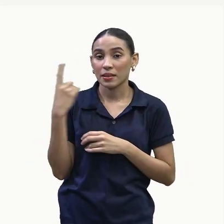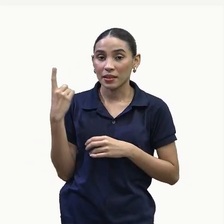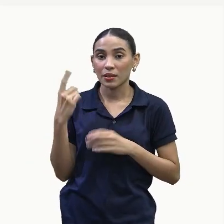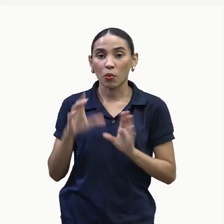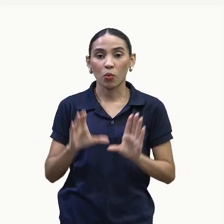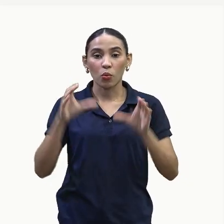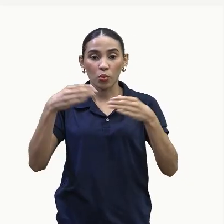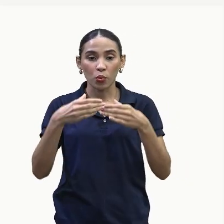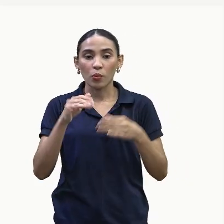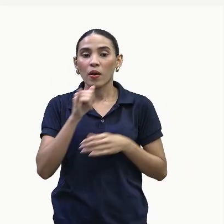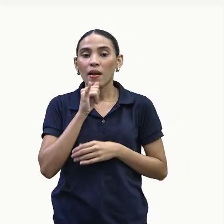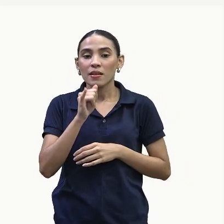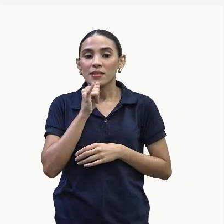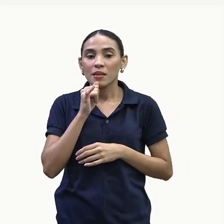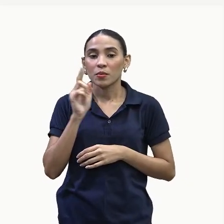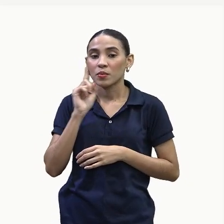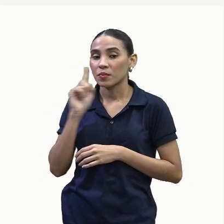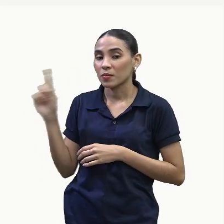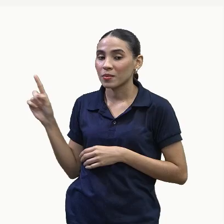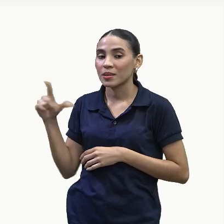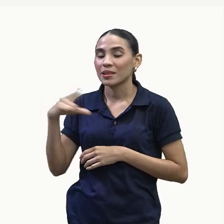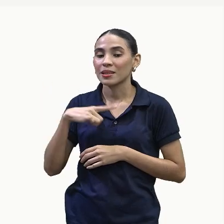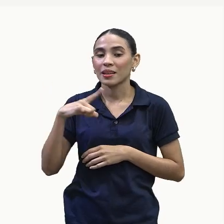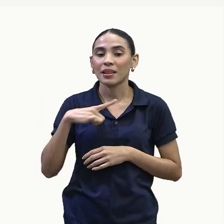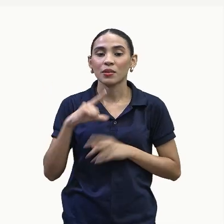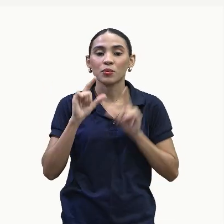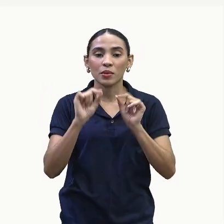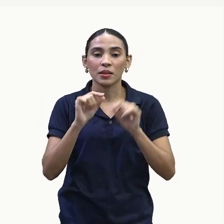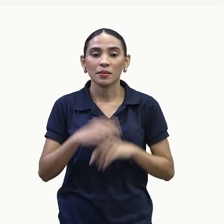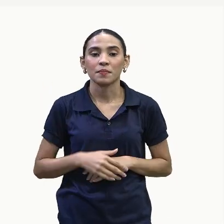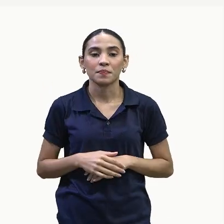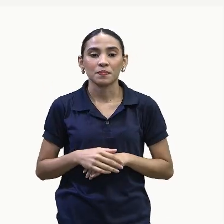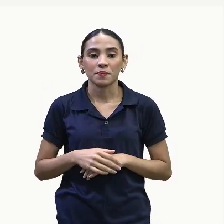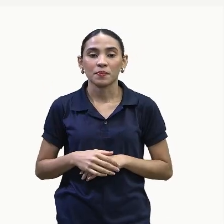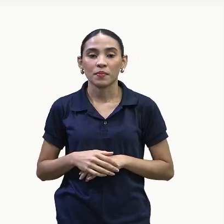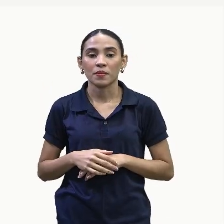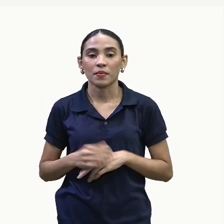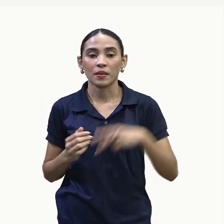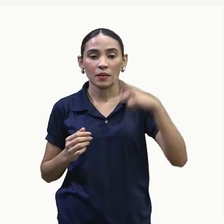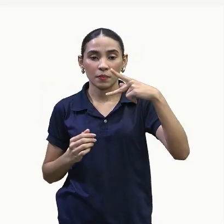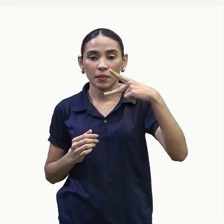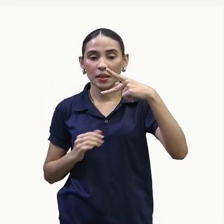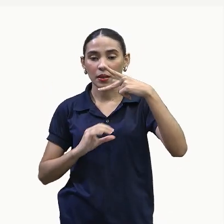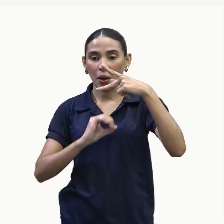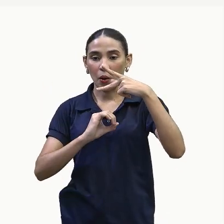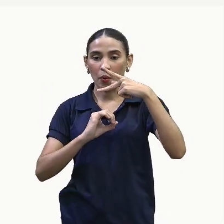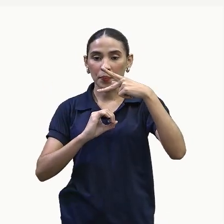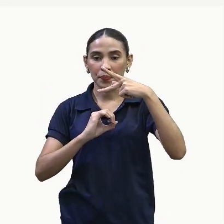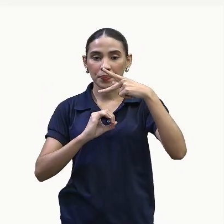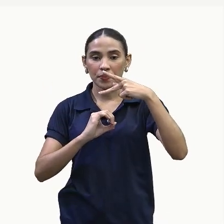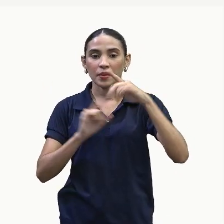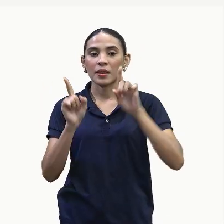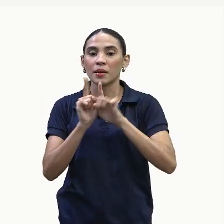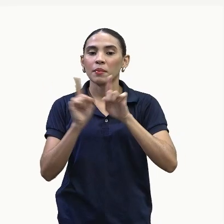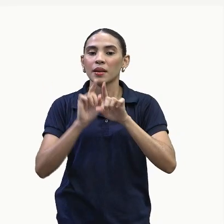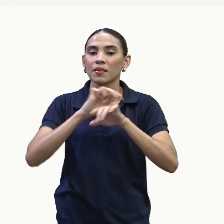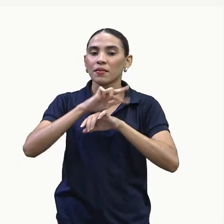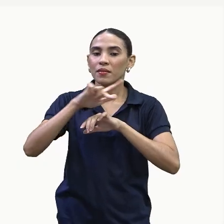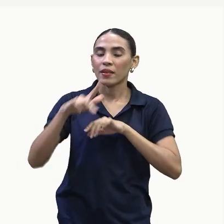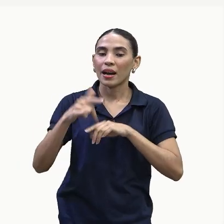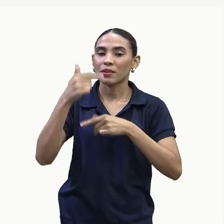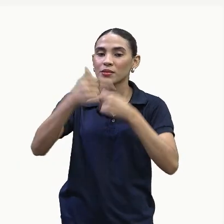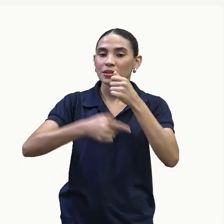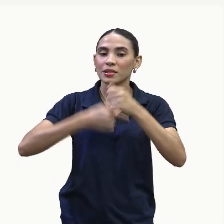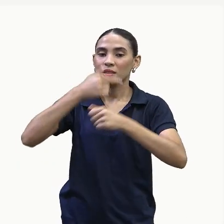grupo fosfato, ele tem formado aqui, olha, o átomo de fósforo e os vários átomos